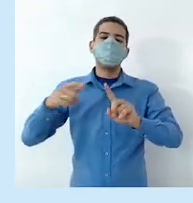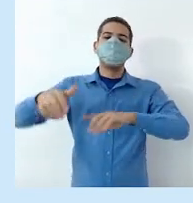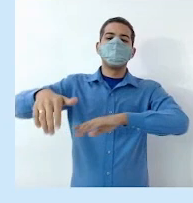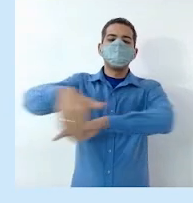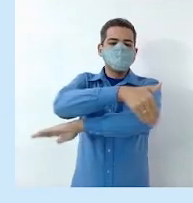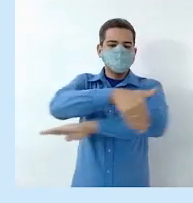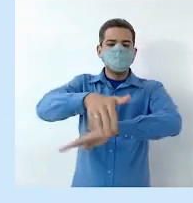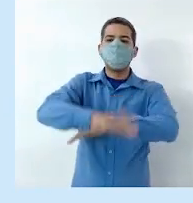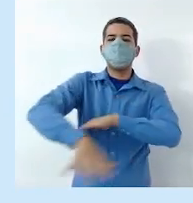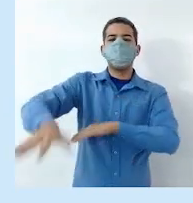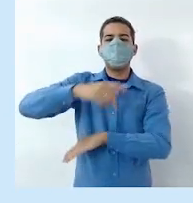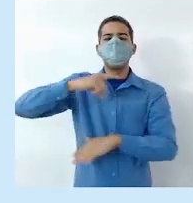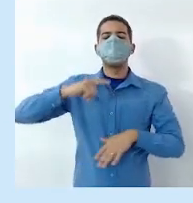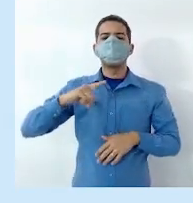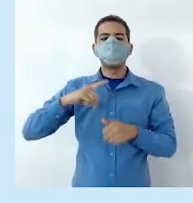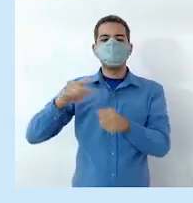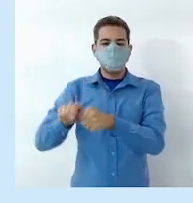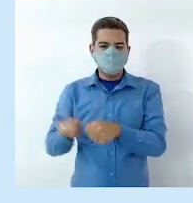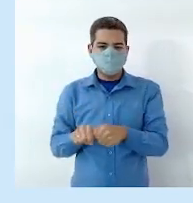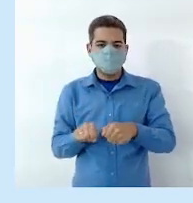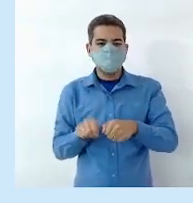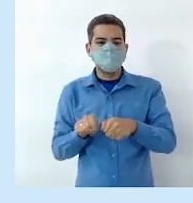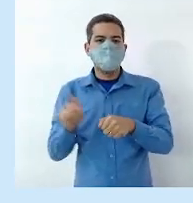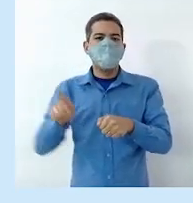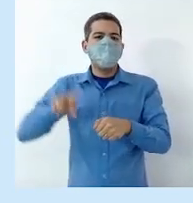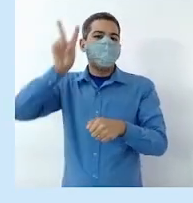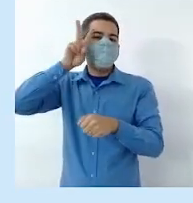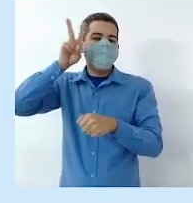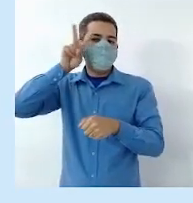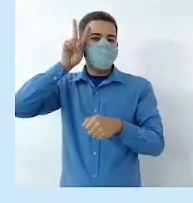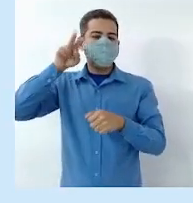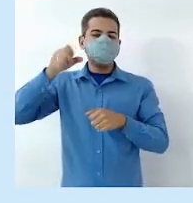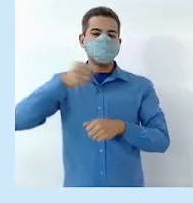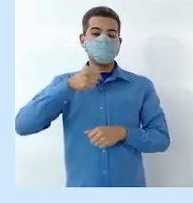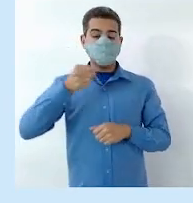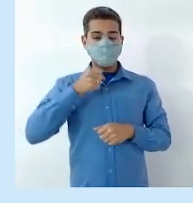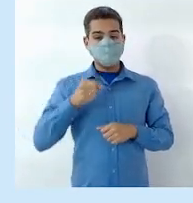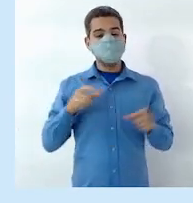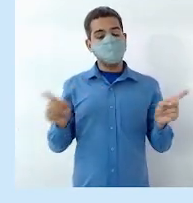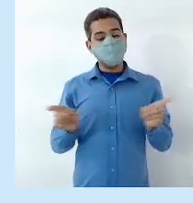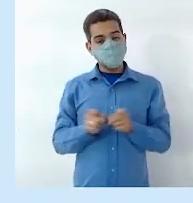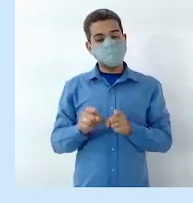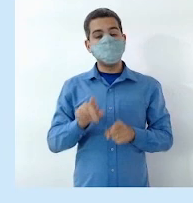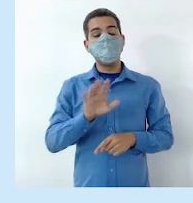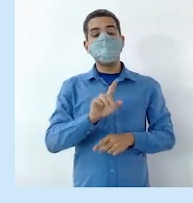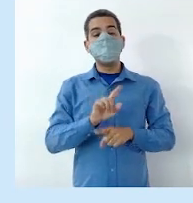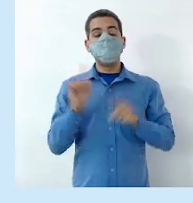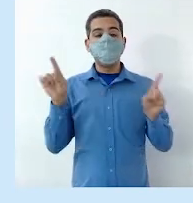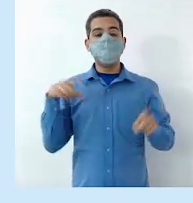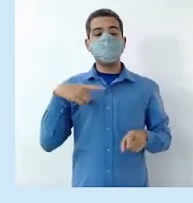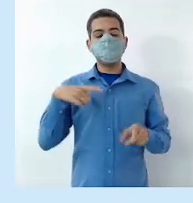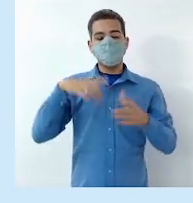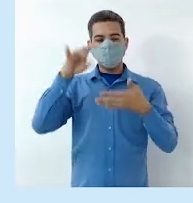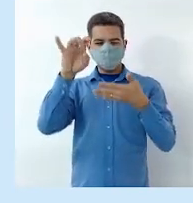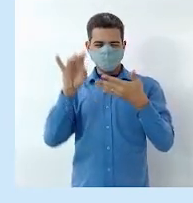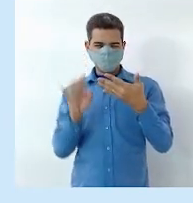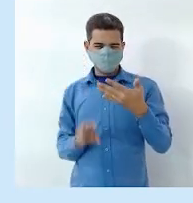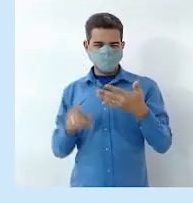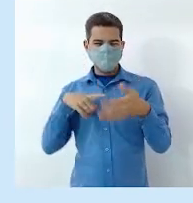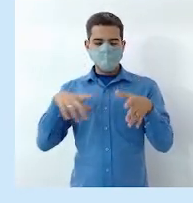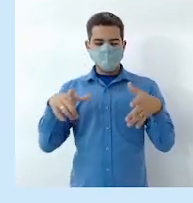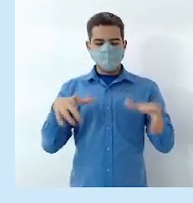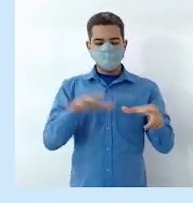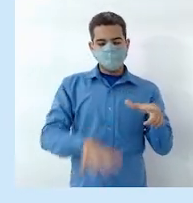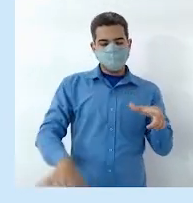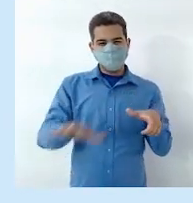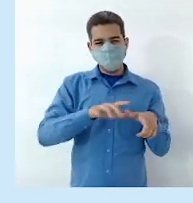ele detalha assim bem, apesar de serem contos, uma narração curta, mas ele sempre detalha bem esse espaço